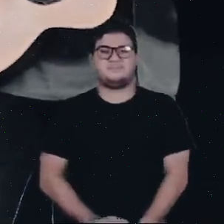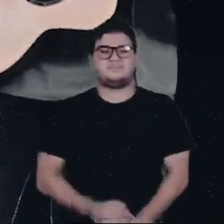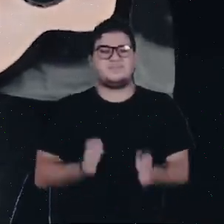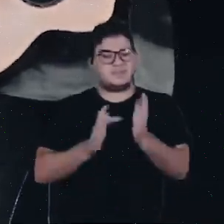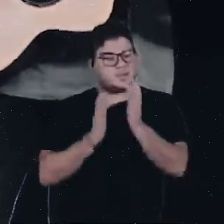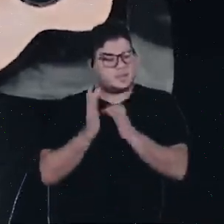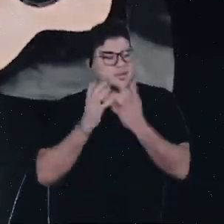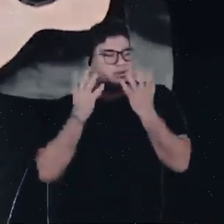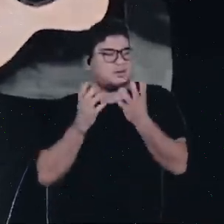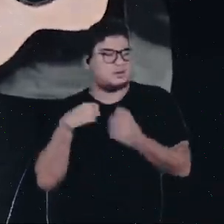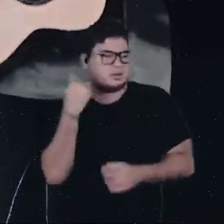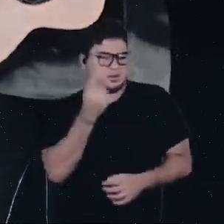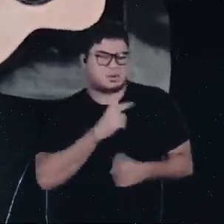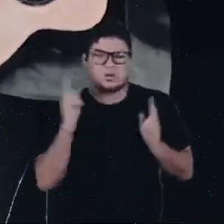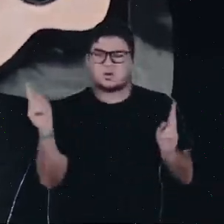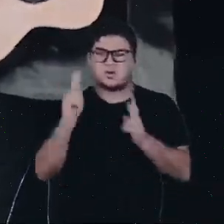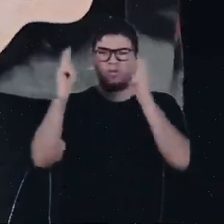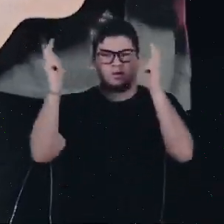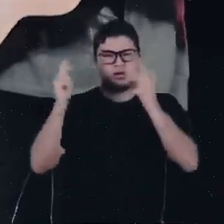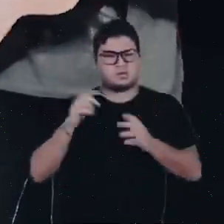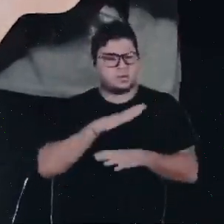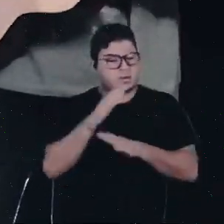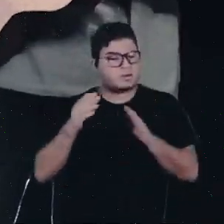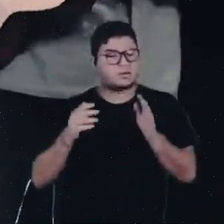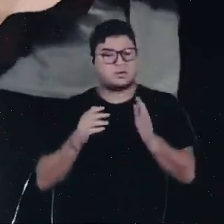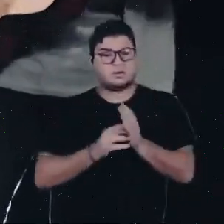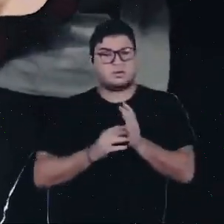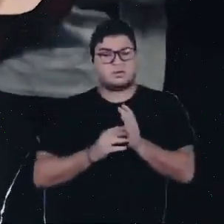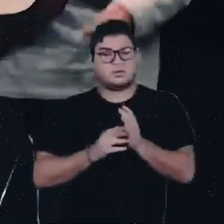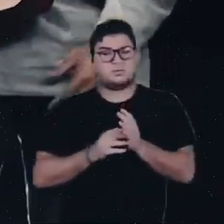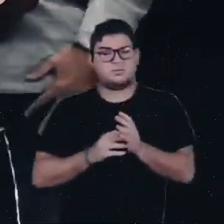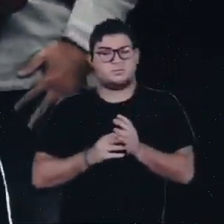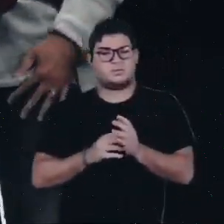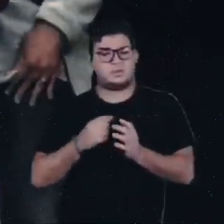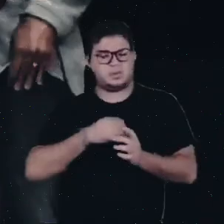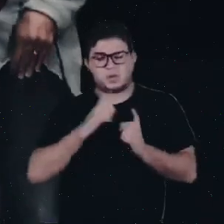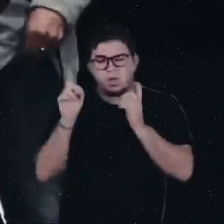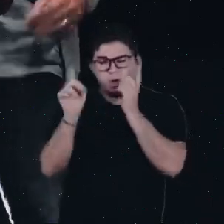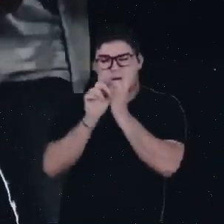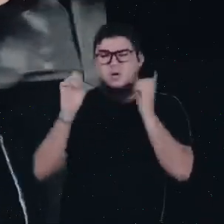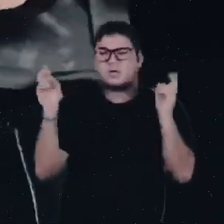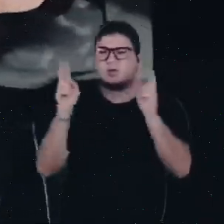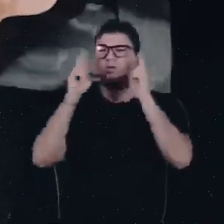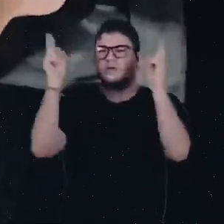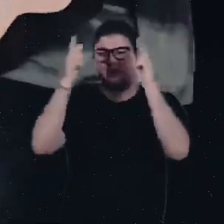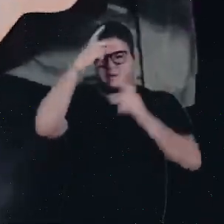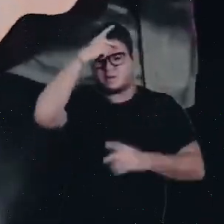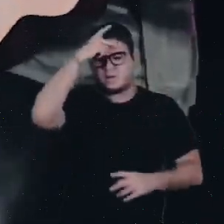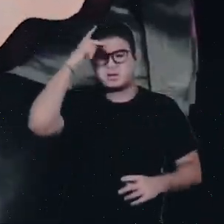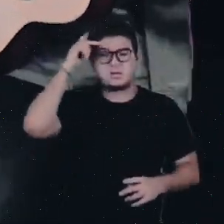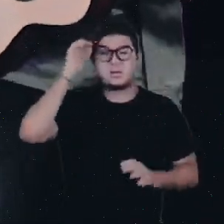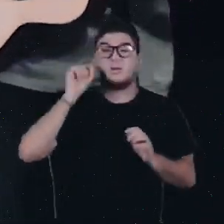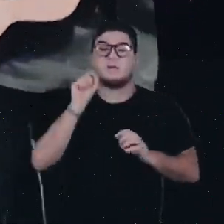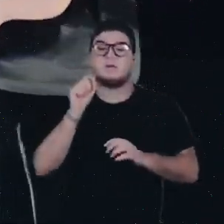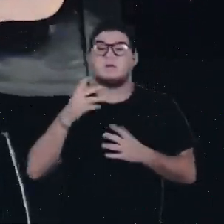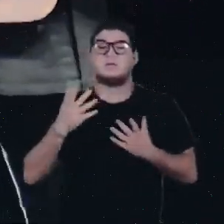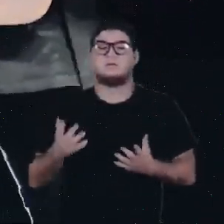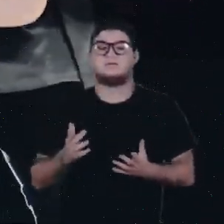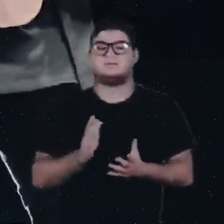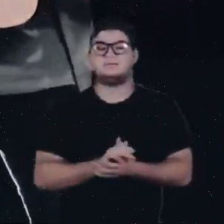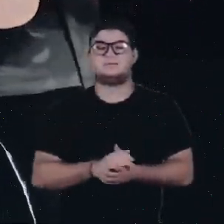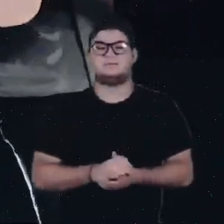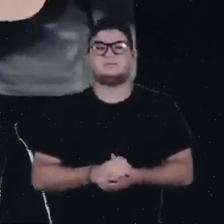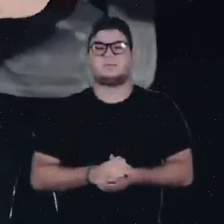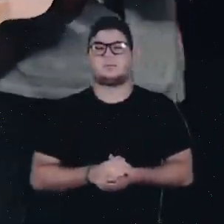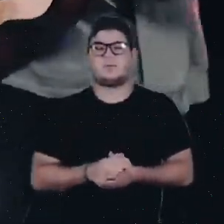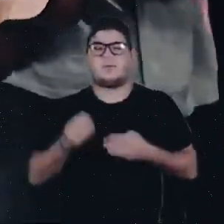Jesus quer que a gente valorize a todos. E uma das formas que eu encontro de valorizar as pessoas é... e é